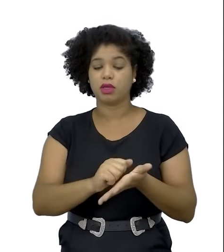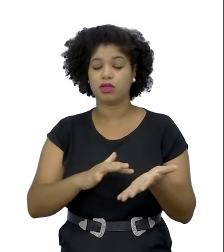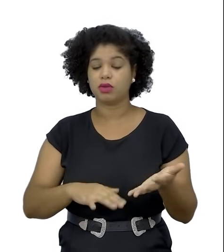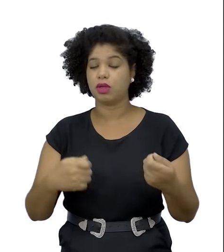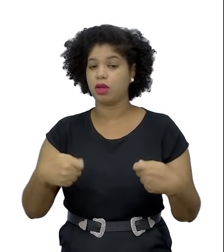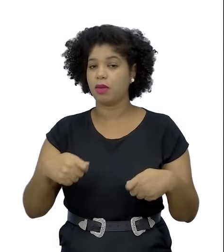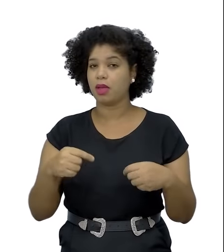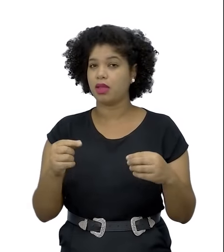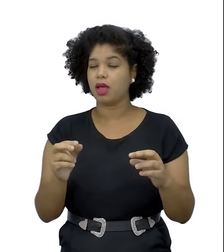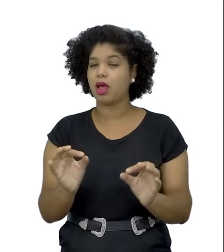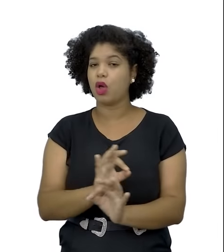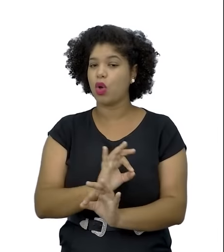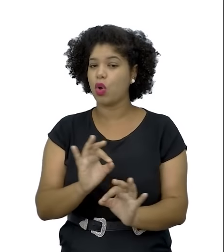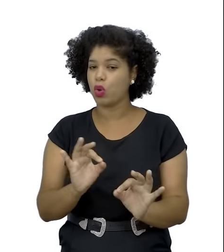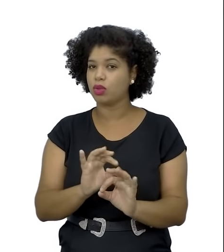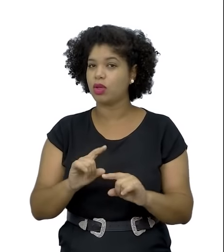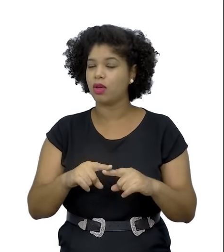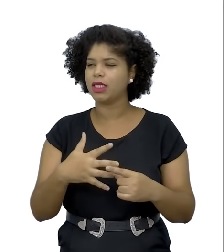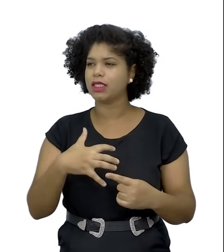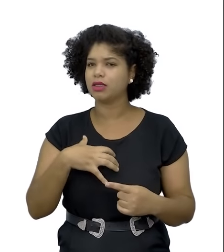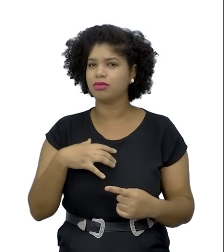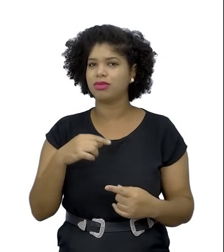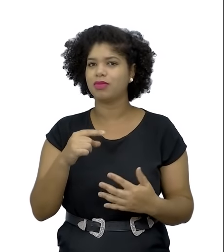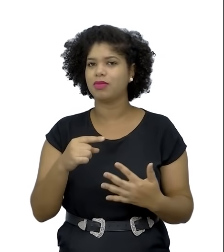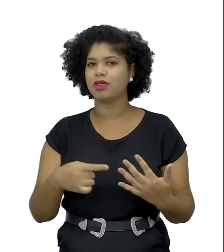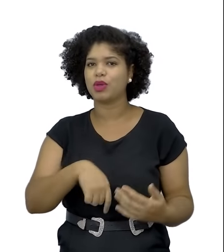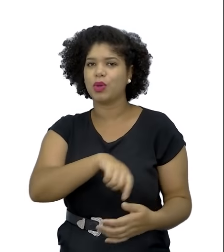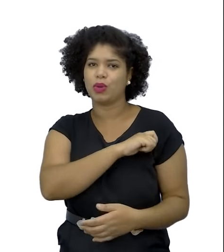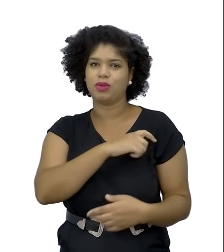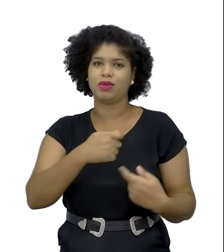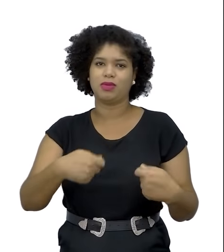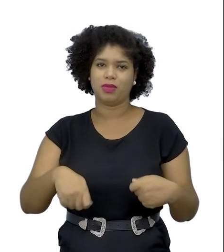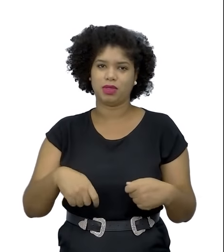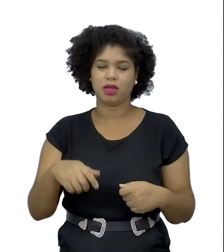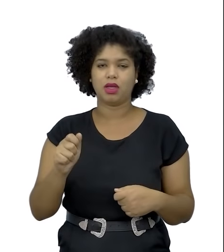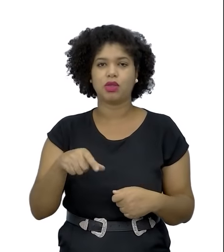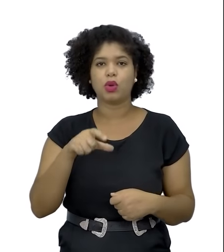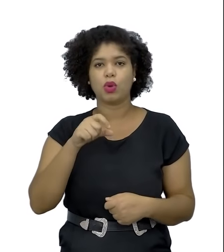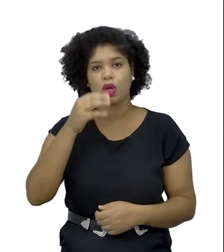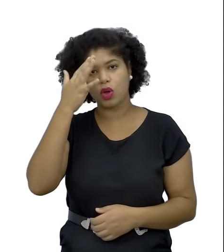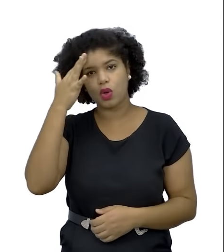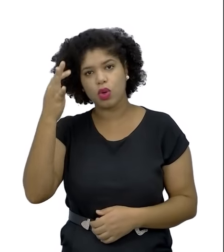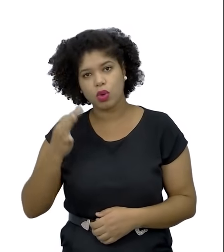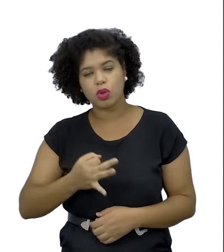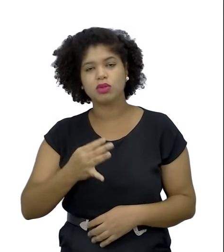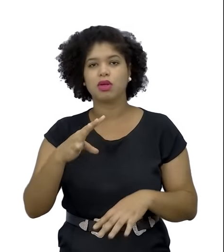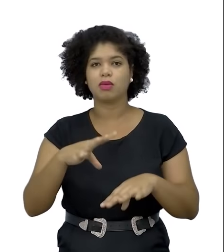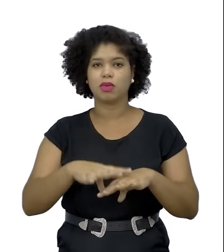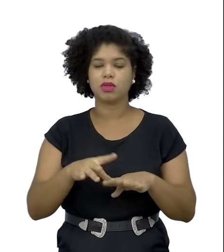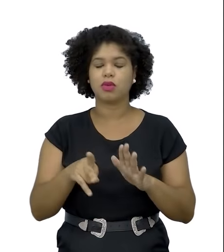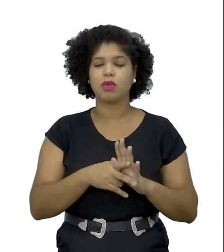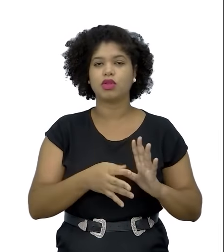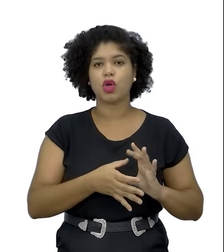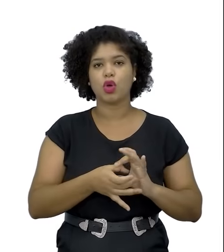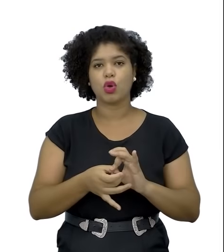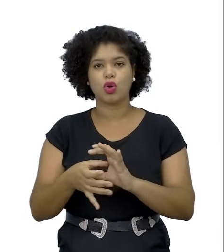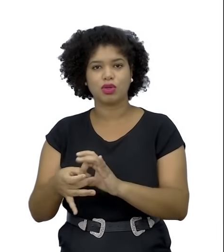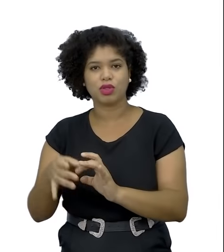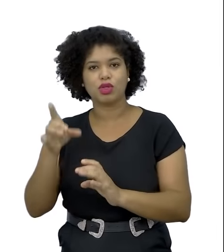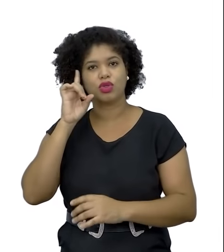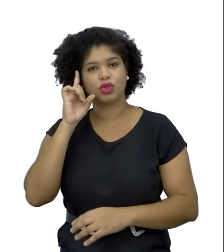com significado e sentido para os estudantes, estabelecendo coerência entre a matemática do contexto diário e a